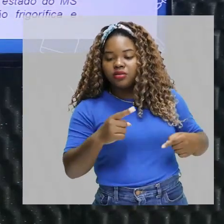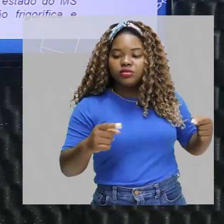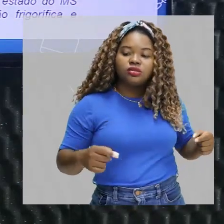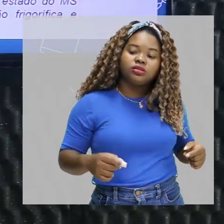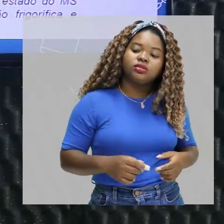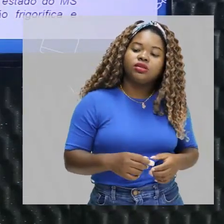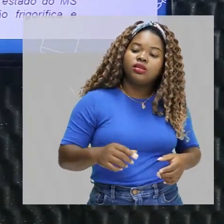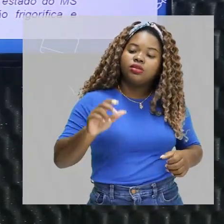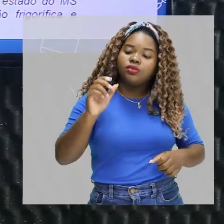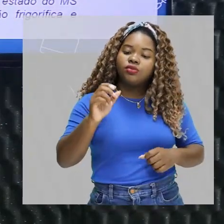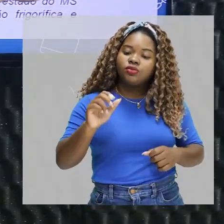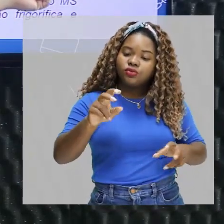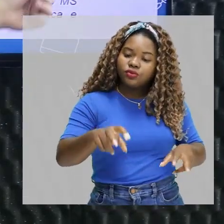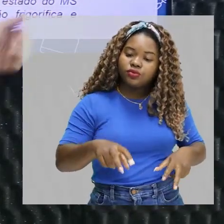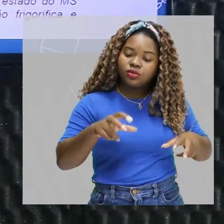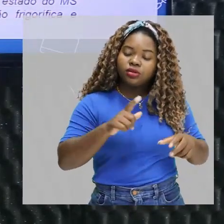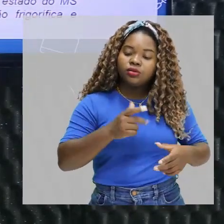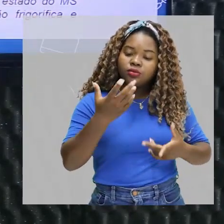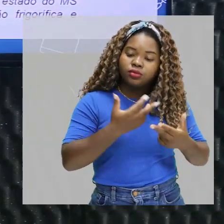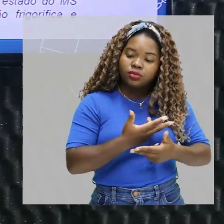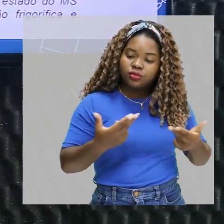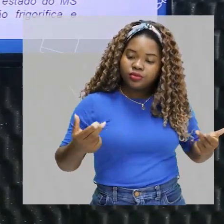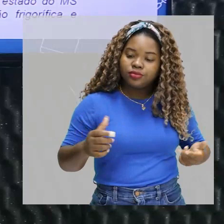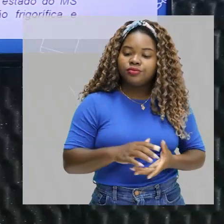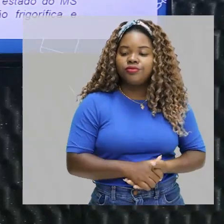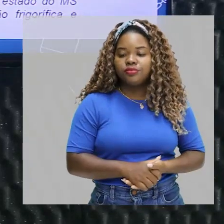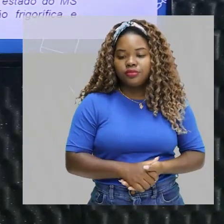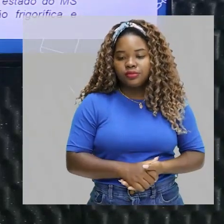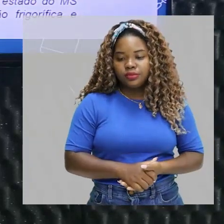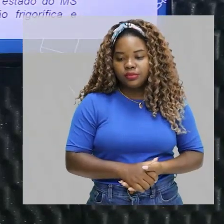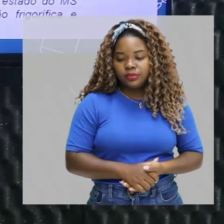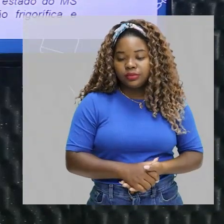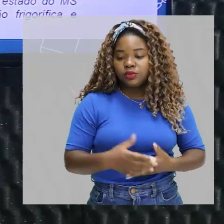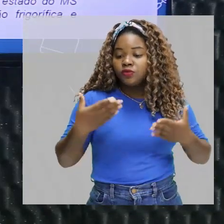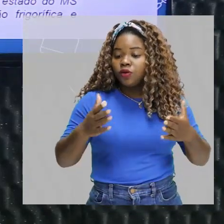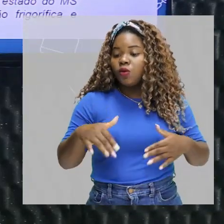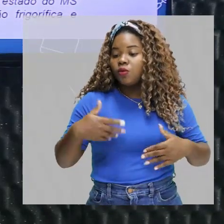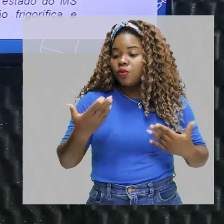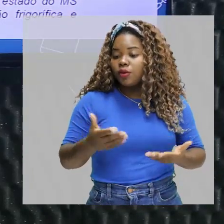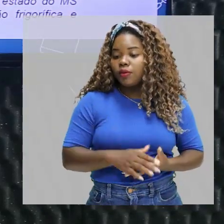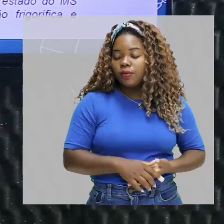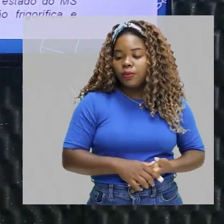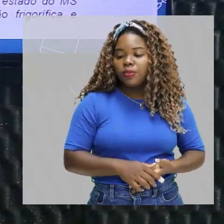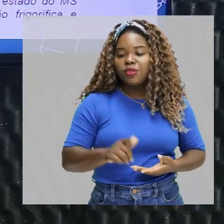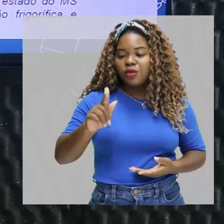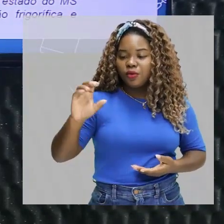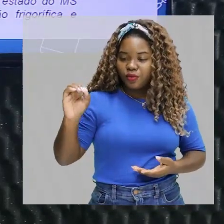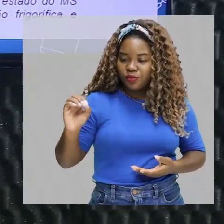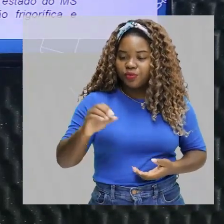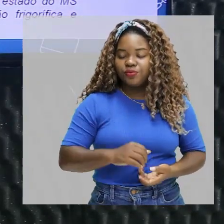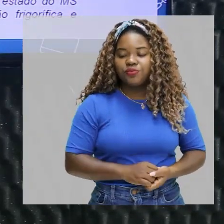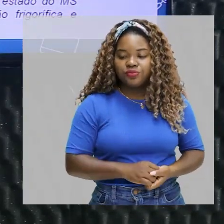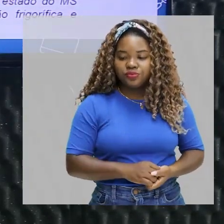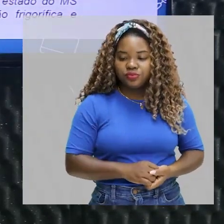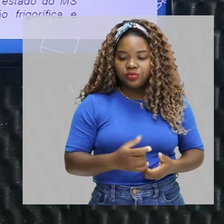Justamente para produção nós vamos ter alimentos e laticínios também de maneira geral destaque aí galera também para o Estado de Goiás